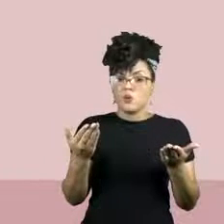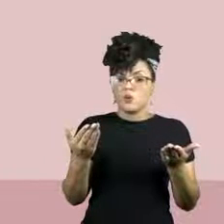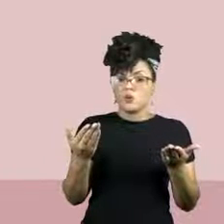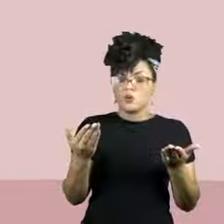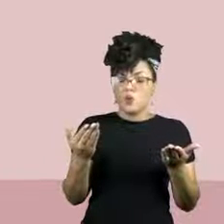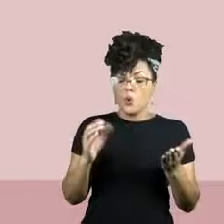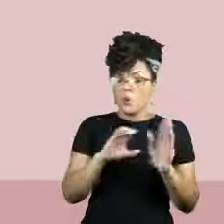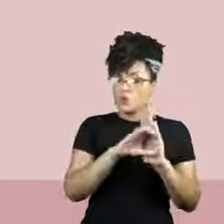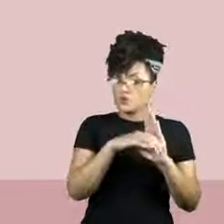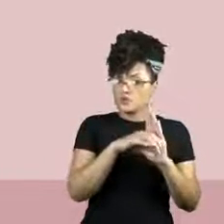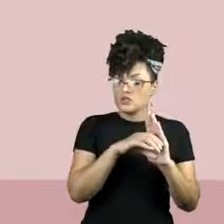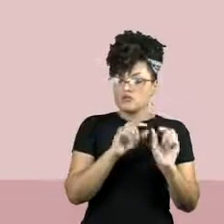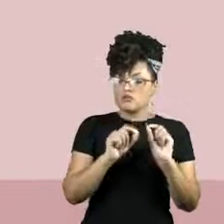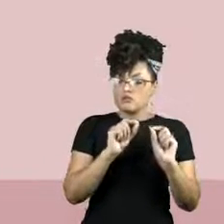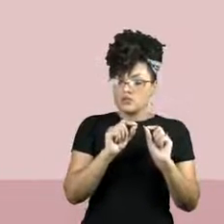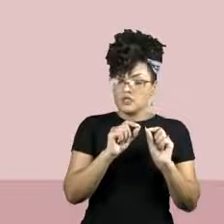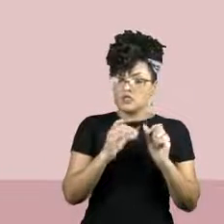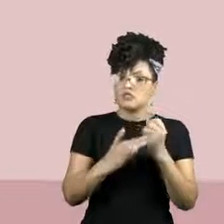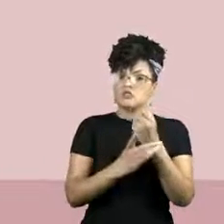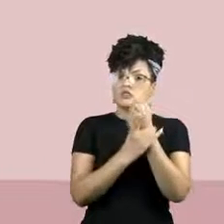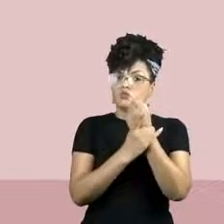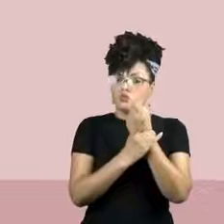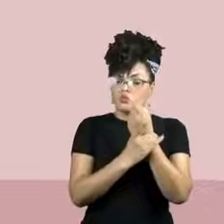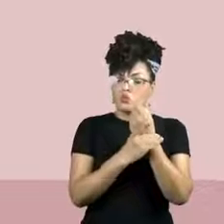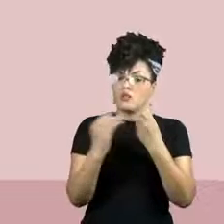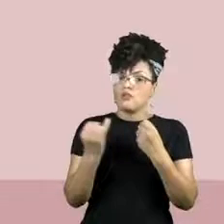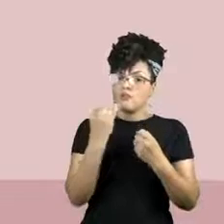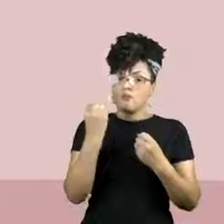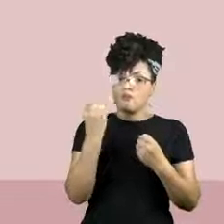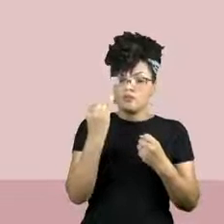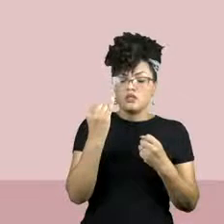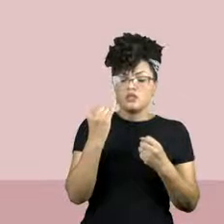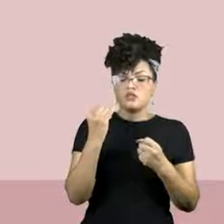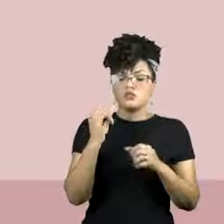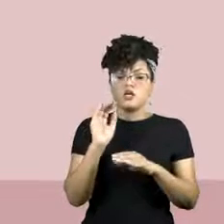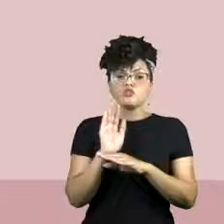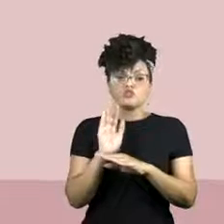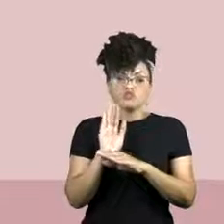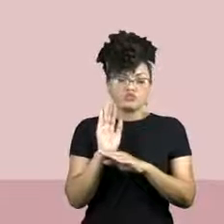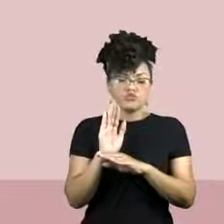o conceito de fator de segurança é um conceito muito importante. Né? Um conceito que, na verdade, é aplicado em normas